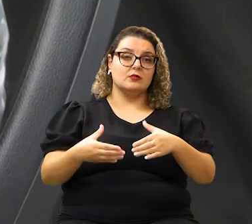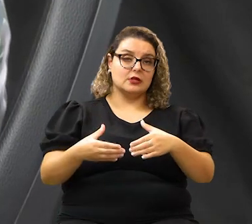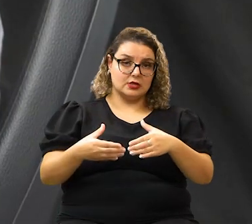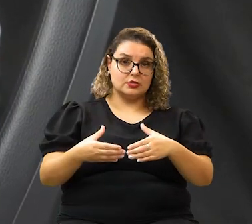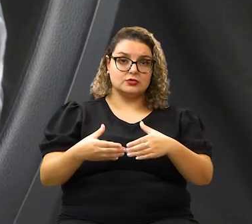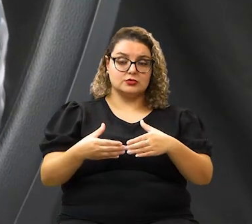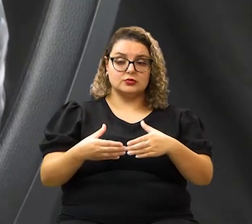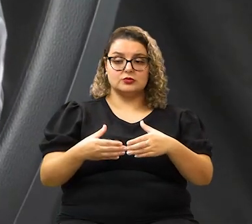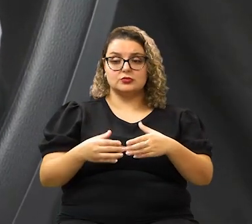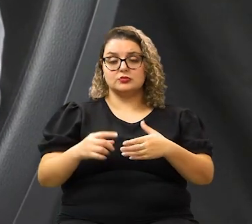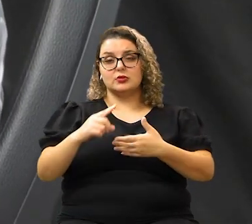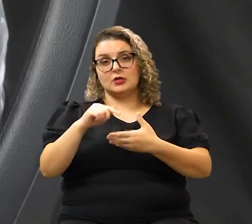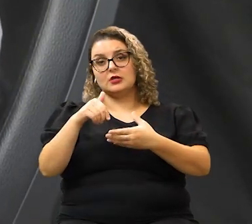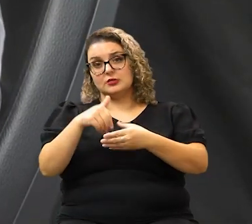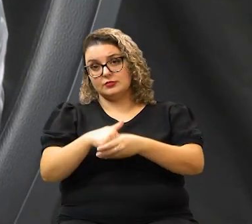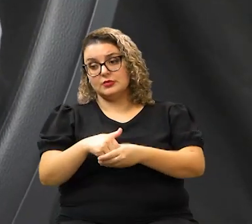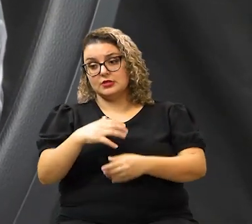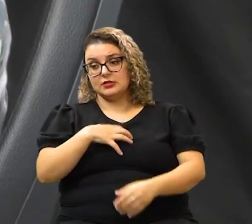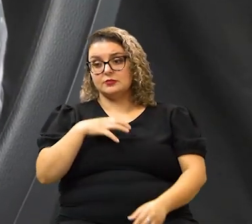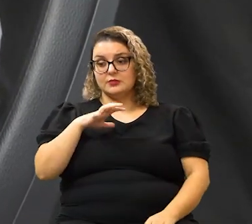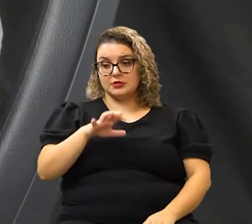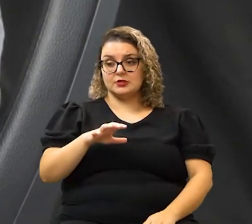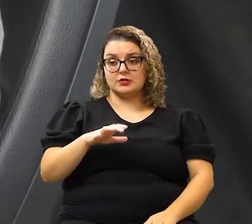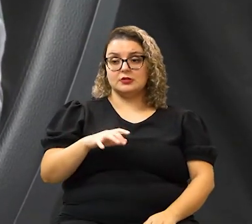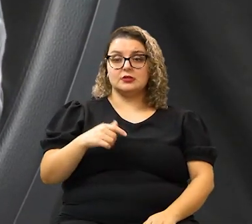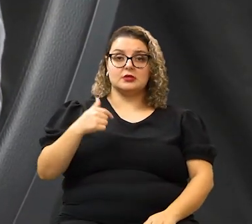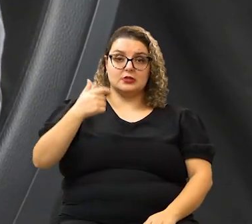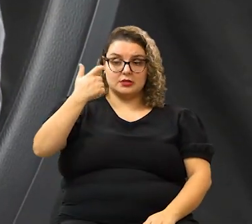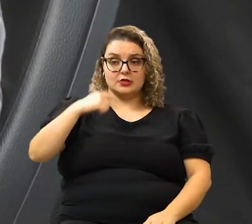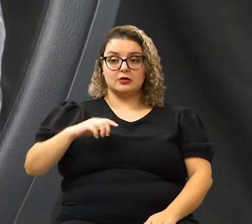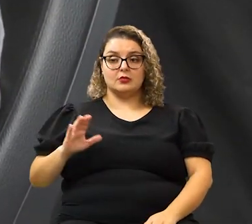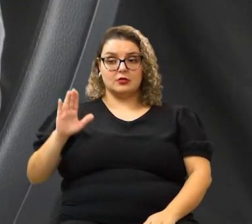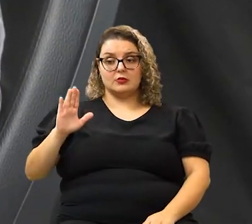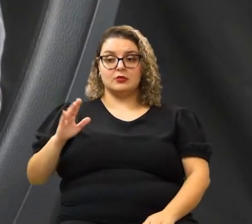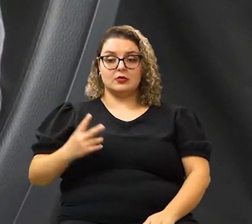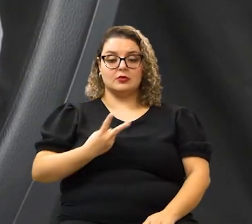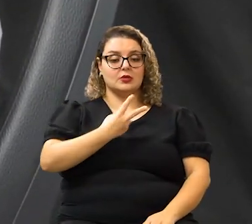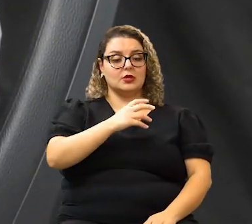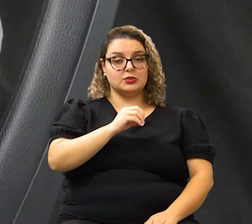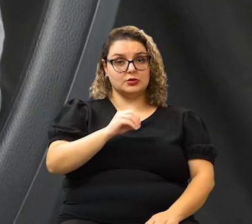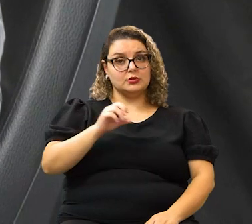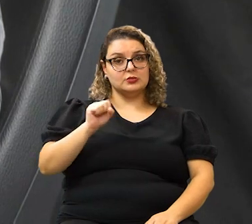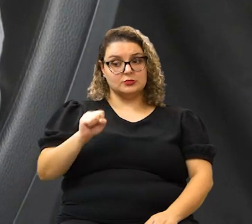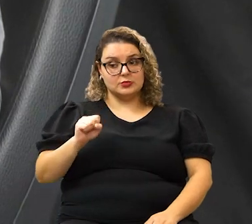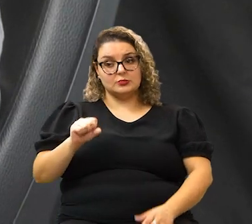dessa forma que eu saio candidata pela primeira vez em 2008. Tá. Eu acho que eu tive, na